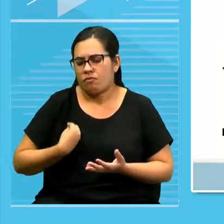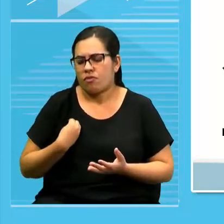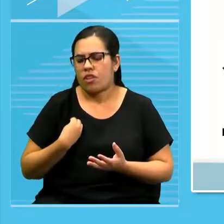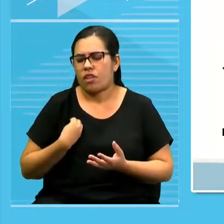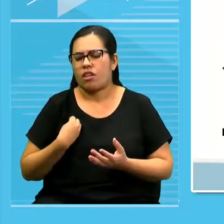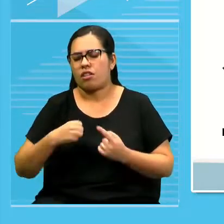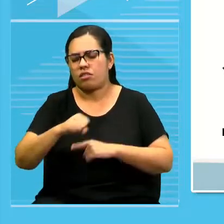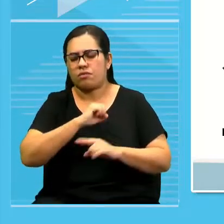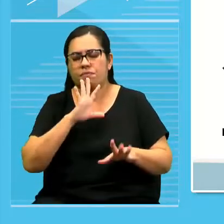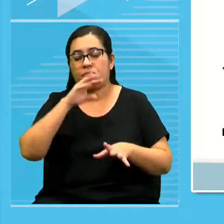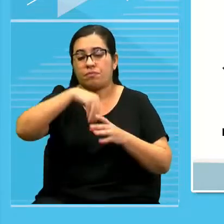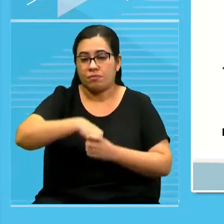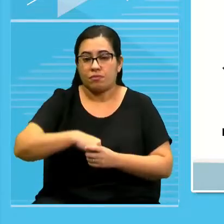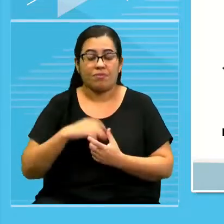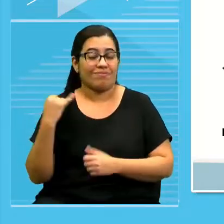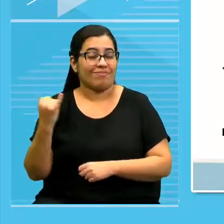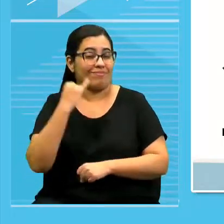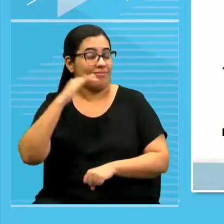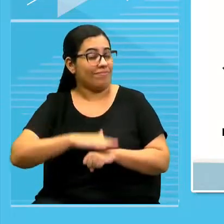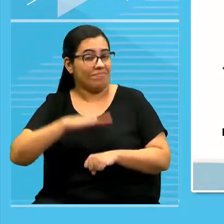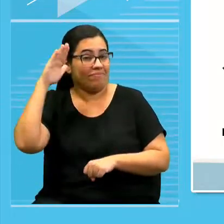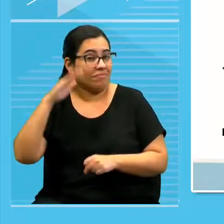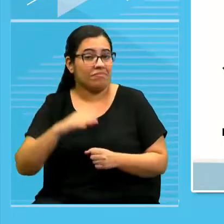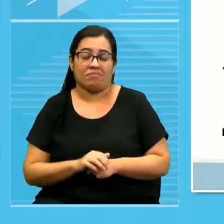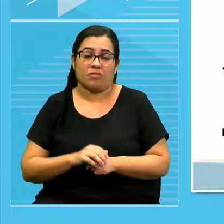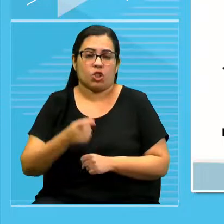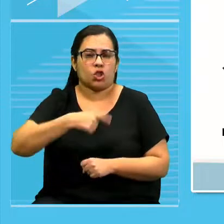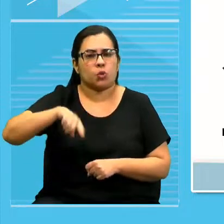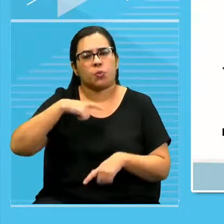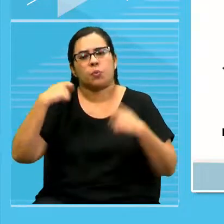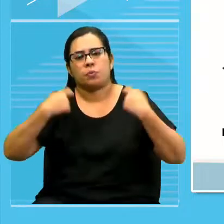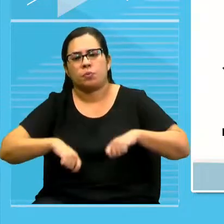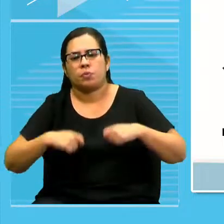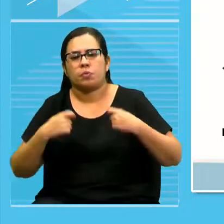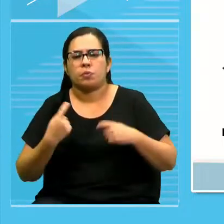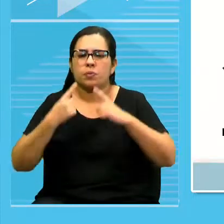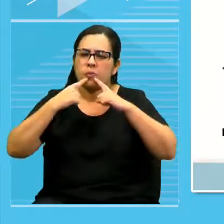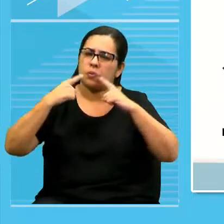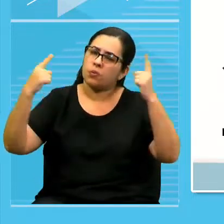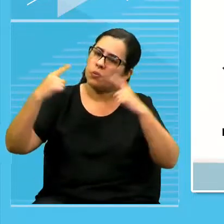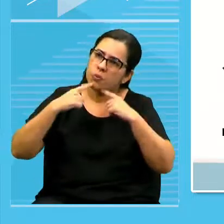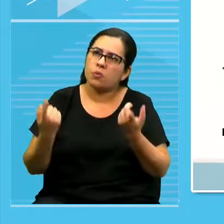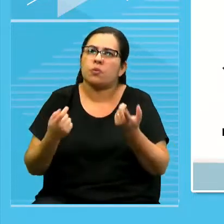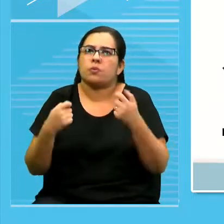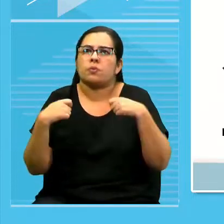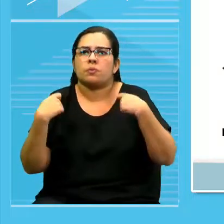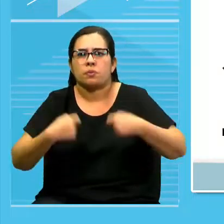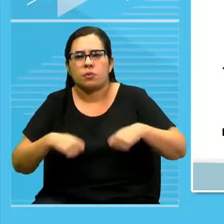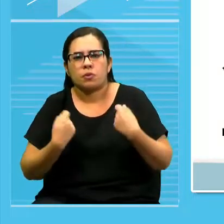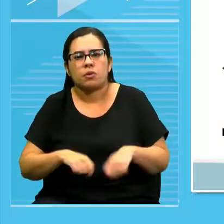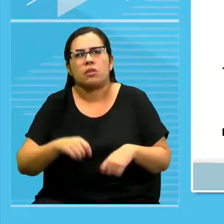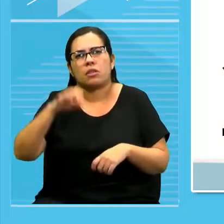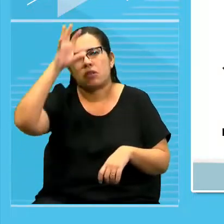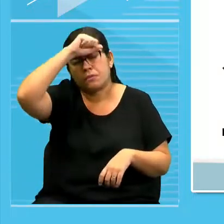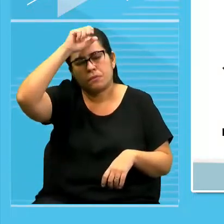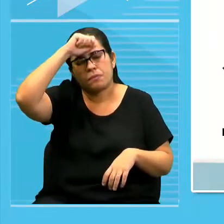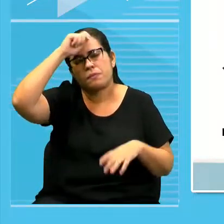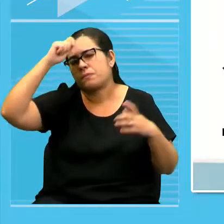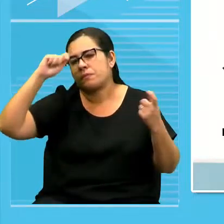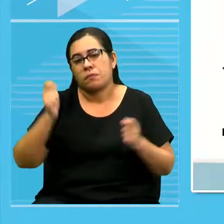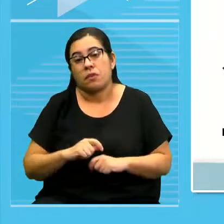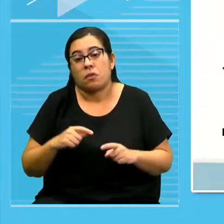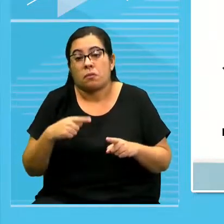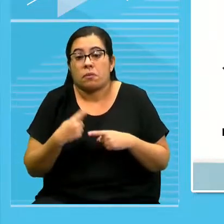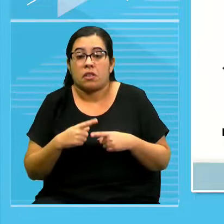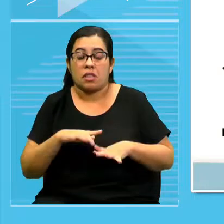sociedade eles são relevantes a gente precisa discutir a gente precisa conhecer é muito